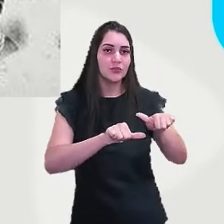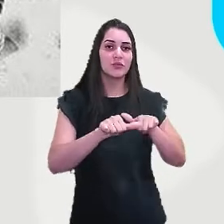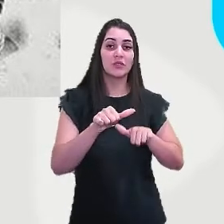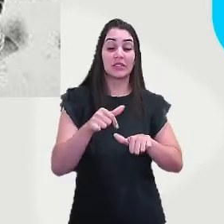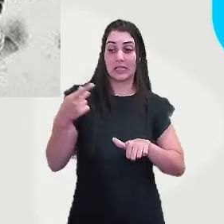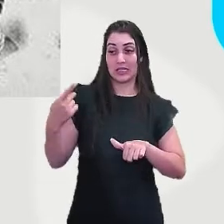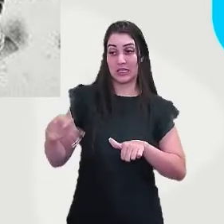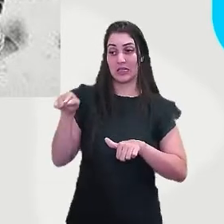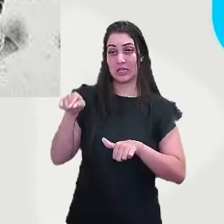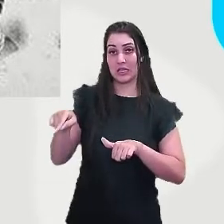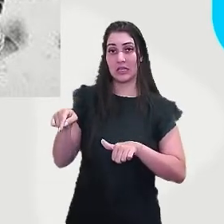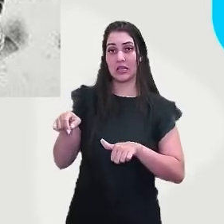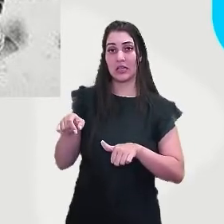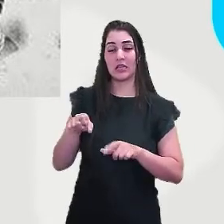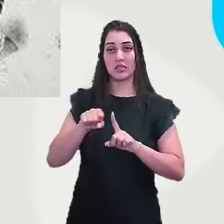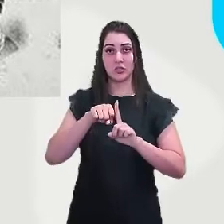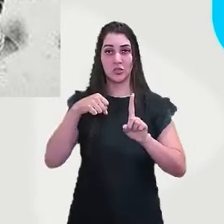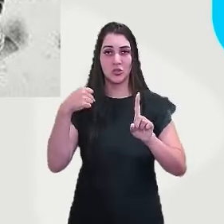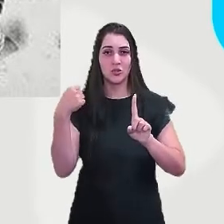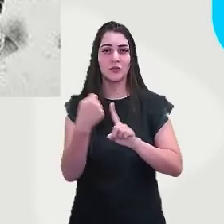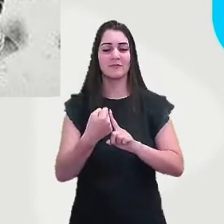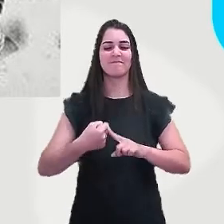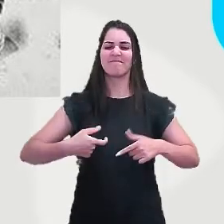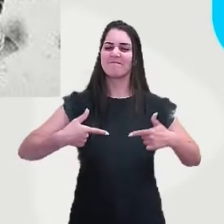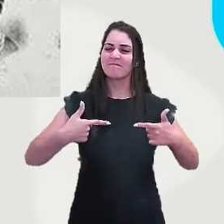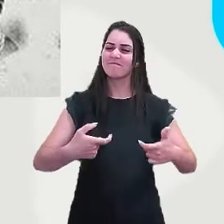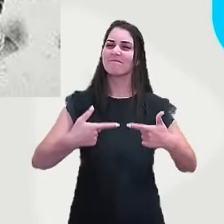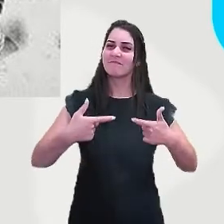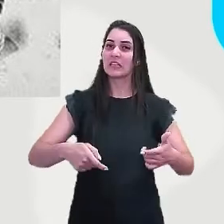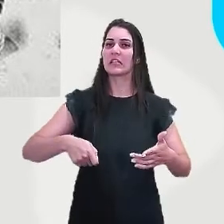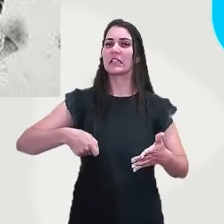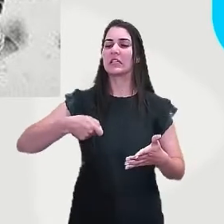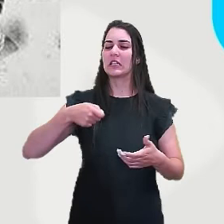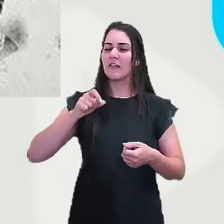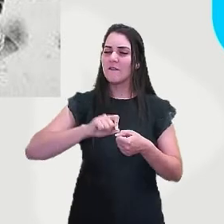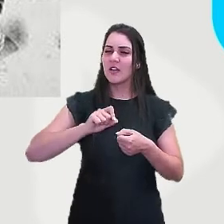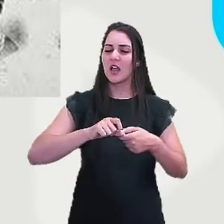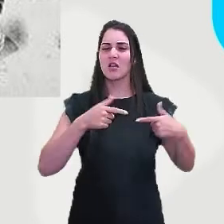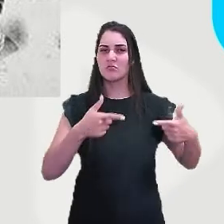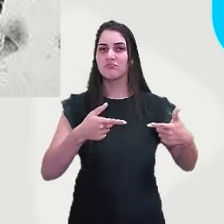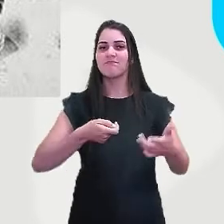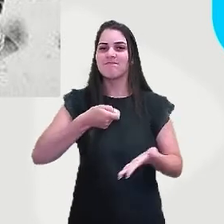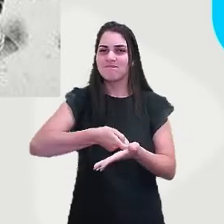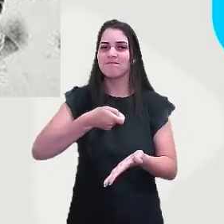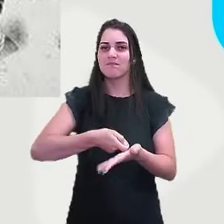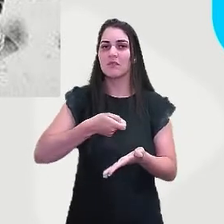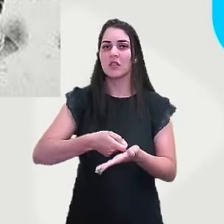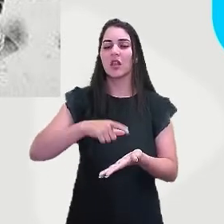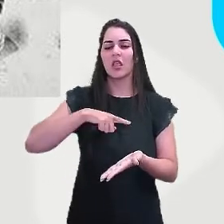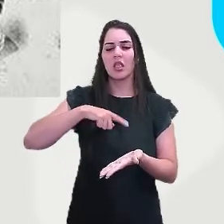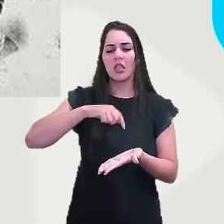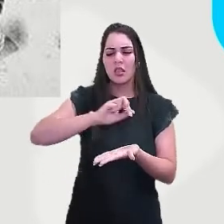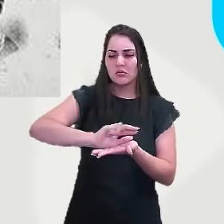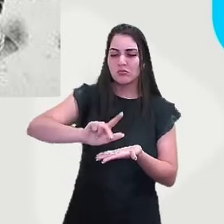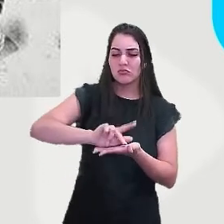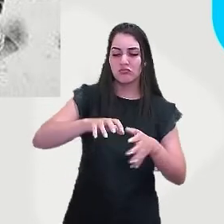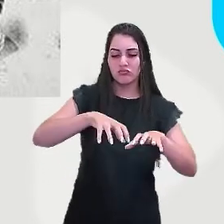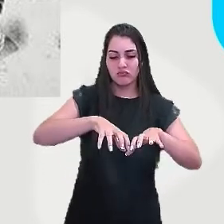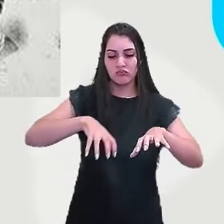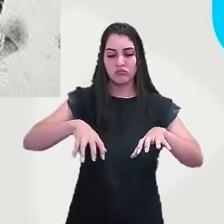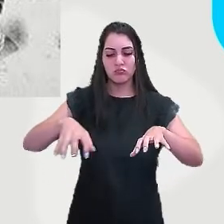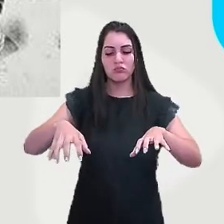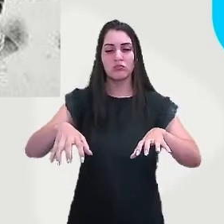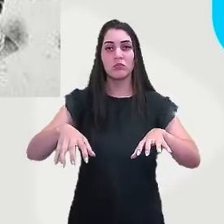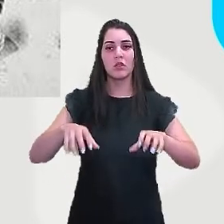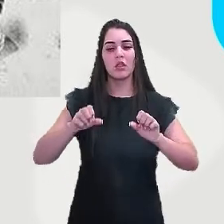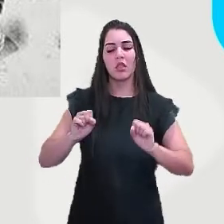aquela sociedade reivindicava e faziam revoltas para cobrar, ela se dava em diversas áreas. Aí na imagem vocês